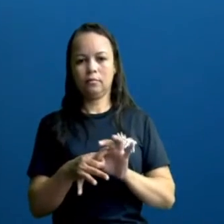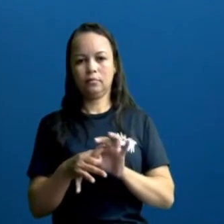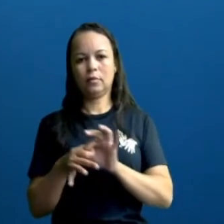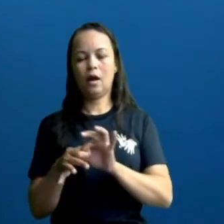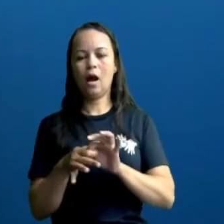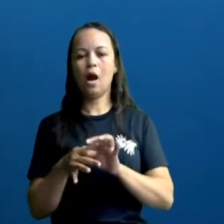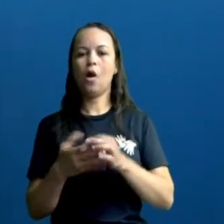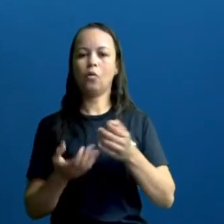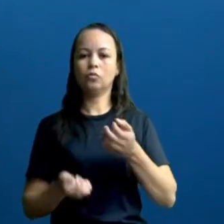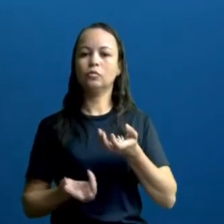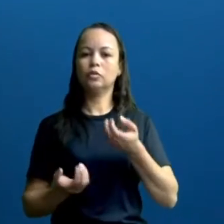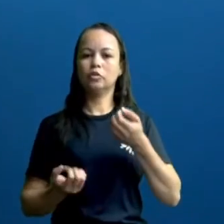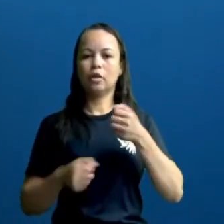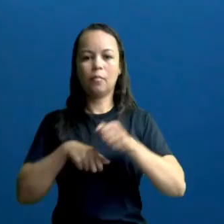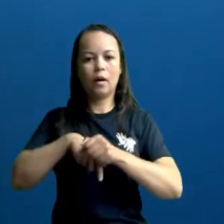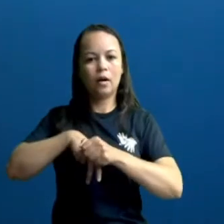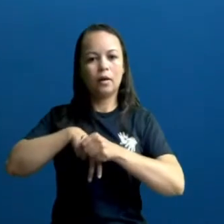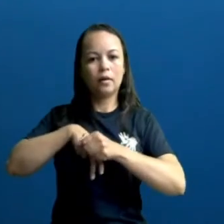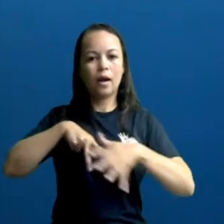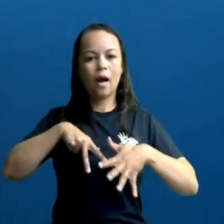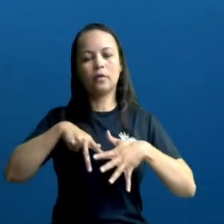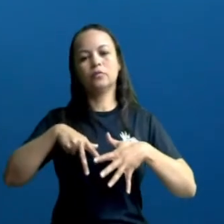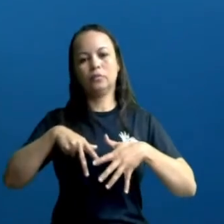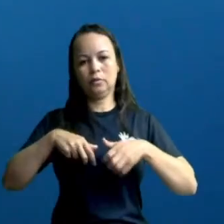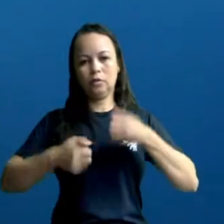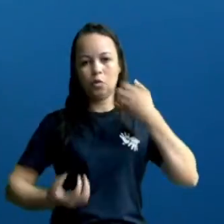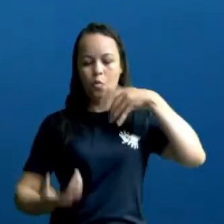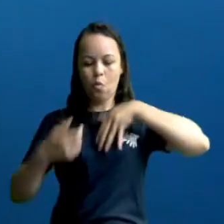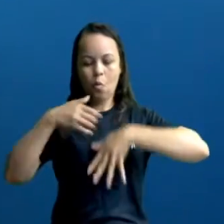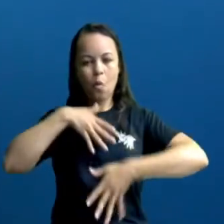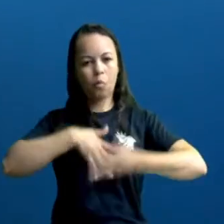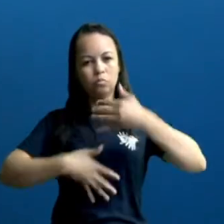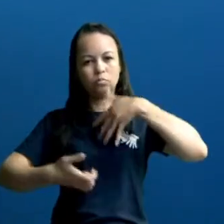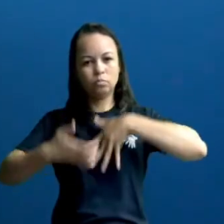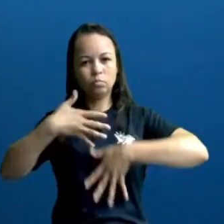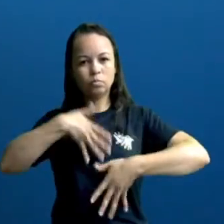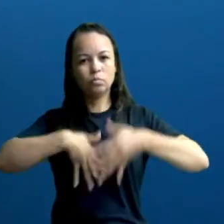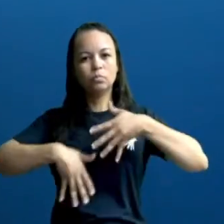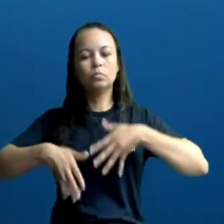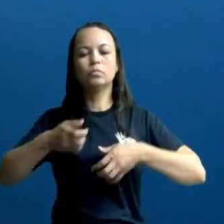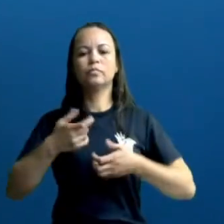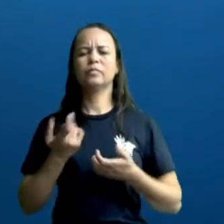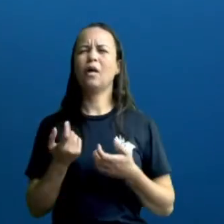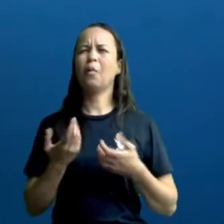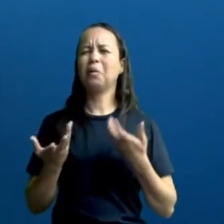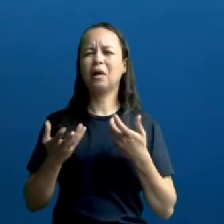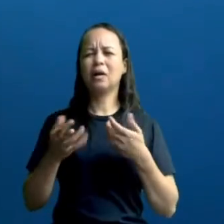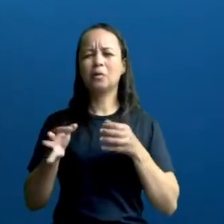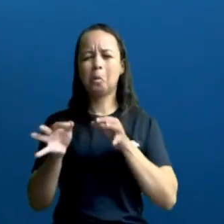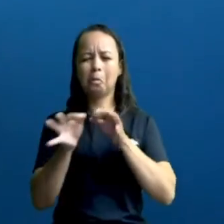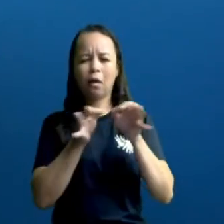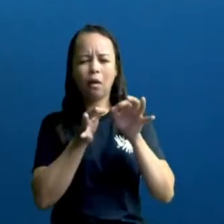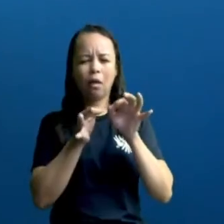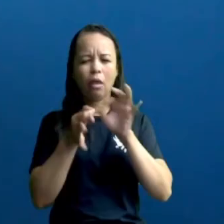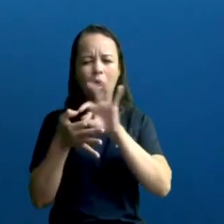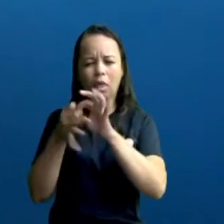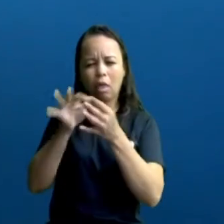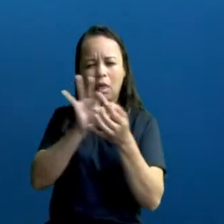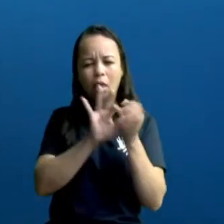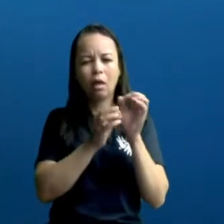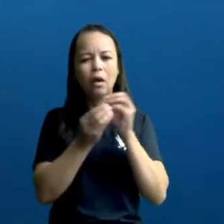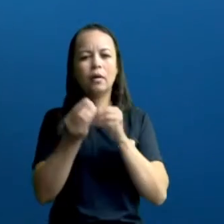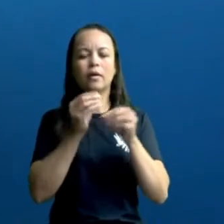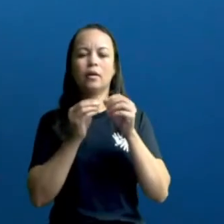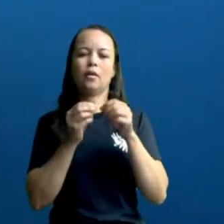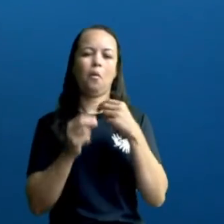sistema cardiocirculatório. É aquela coisa, gente, a gente não tem como ver isso como for. É um grande quebra-cabeça que a gente não pode